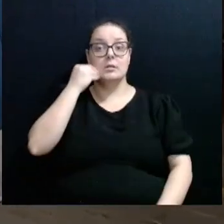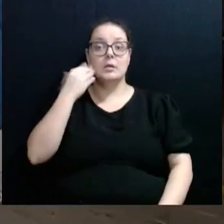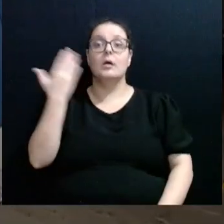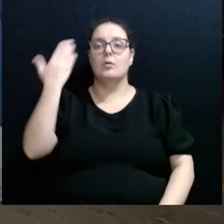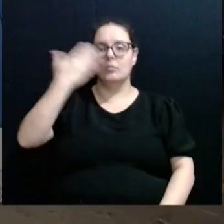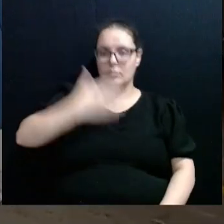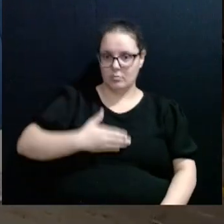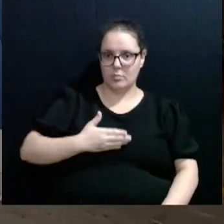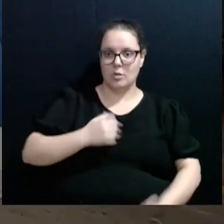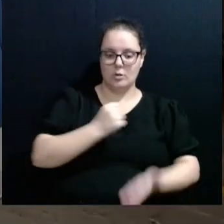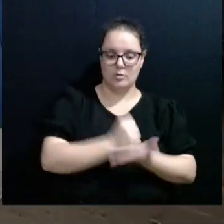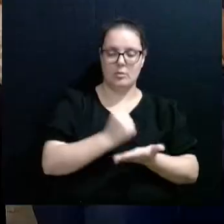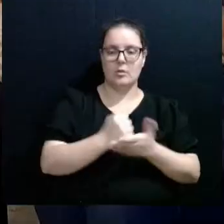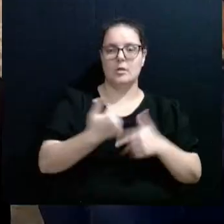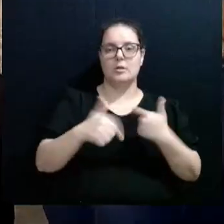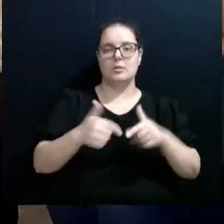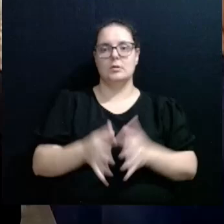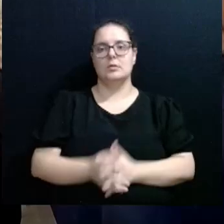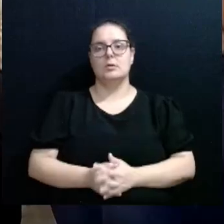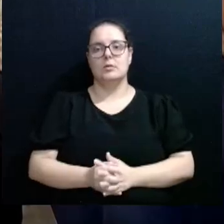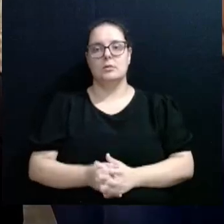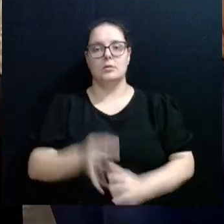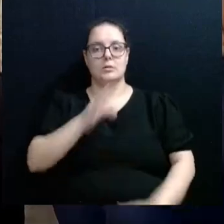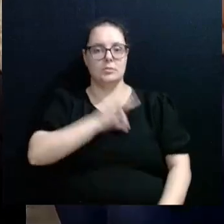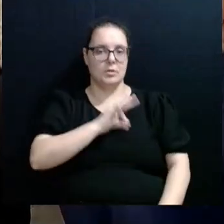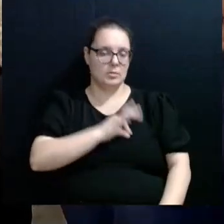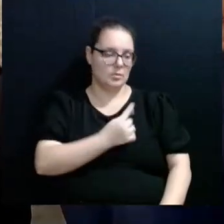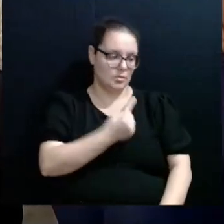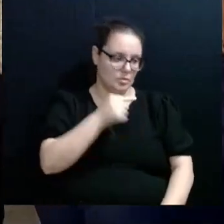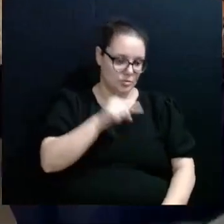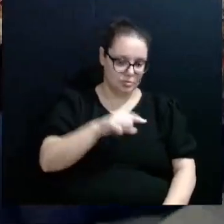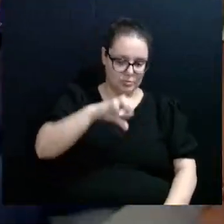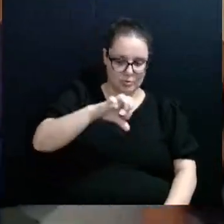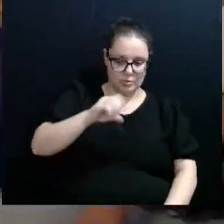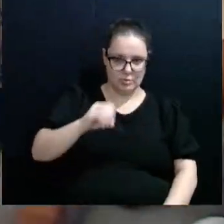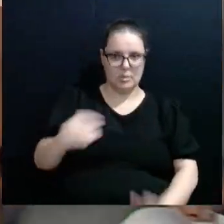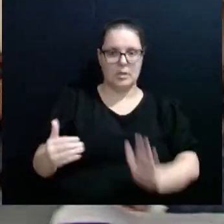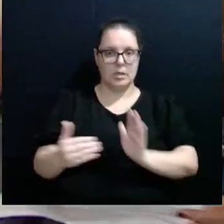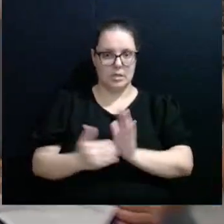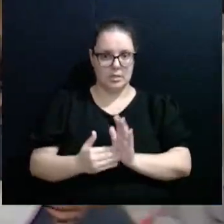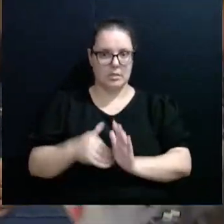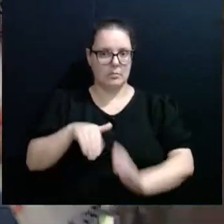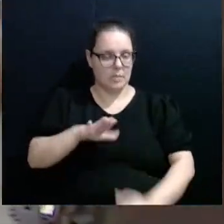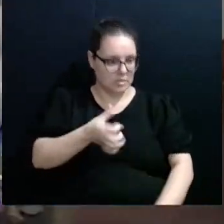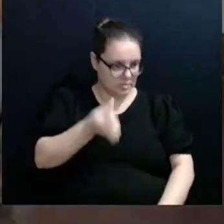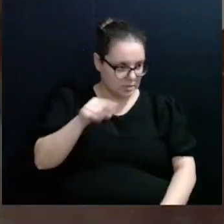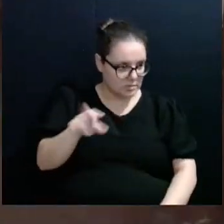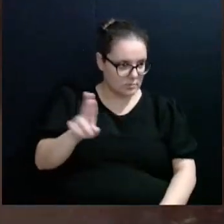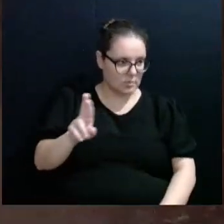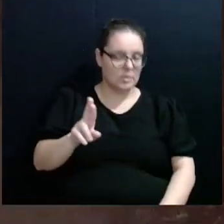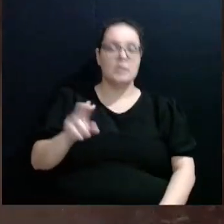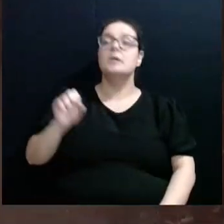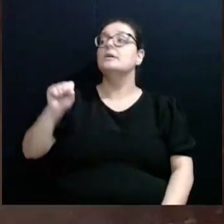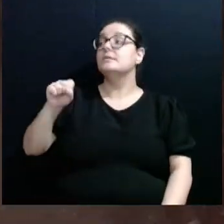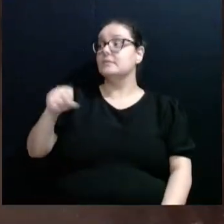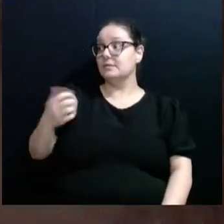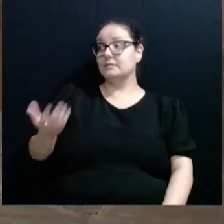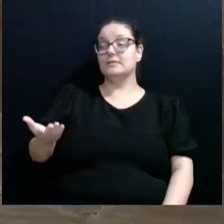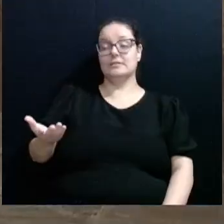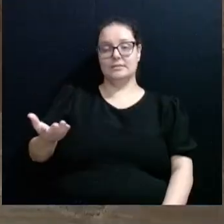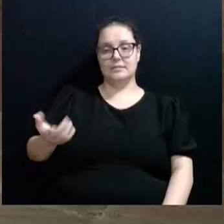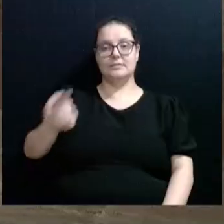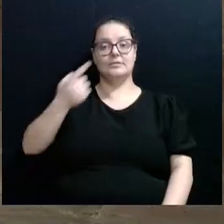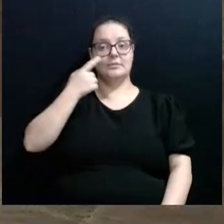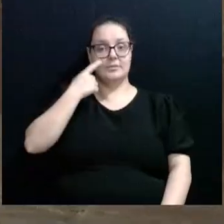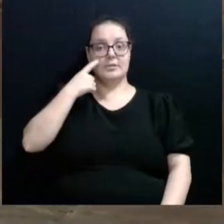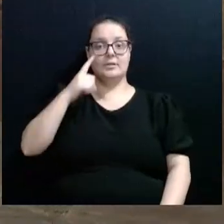de trabalho. Os salários variam desde 1.900 até mais de 6 mil reais? Isso mesmo, olha, a gente tem aí então, como eu